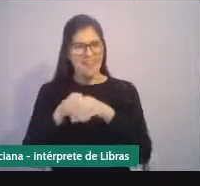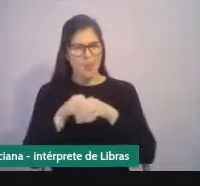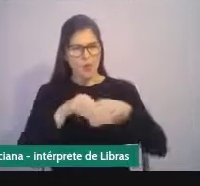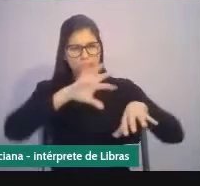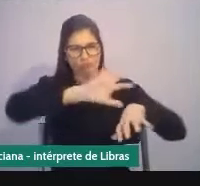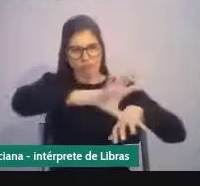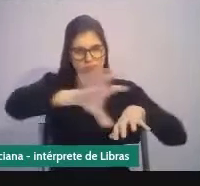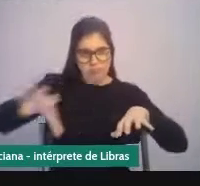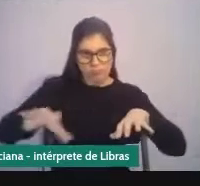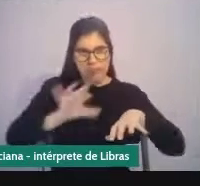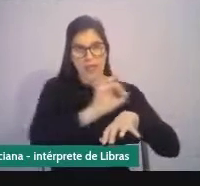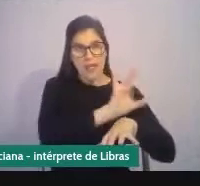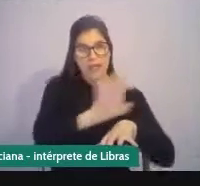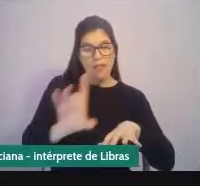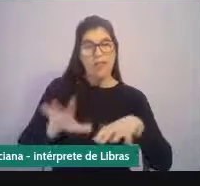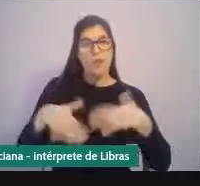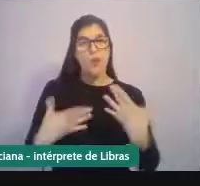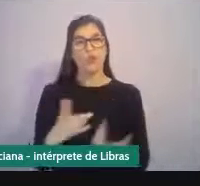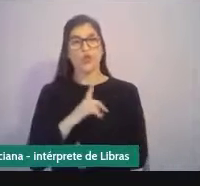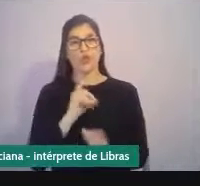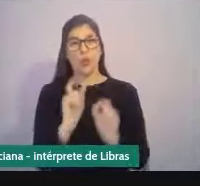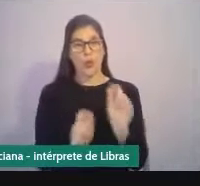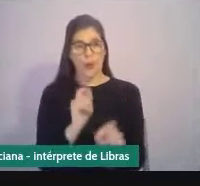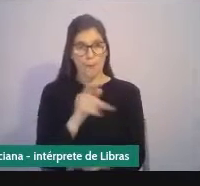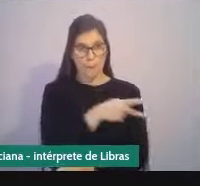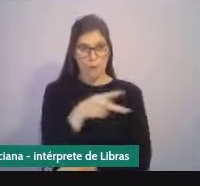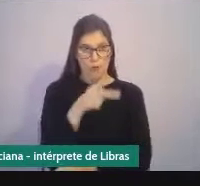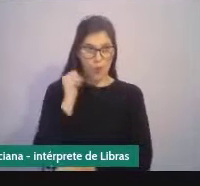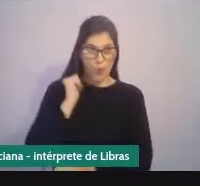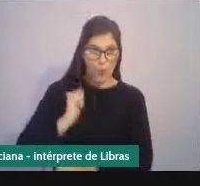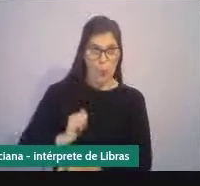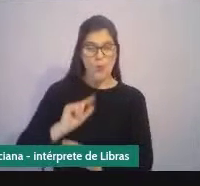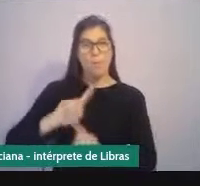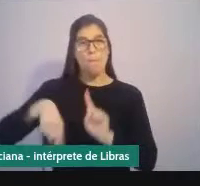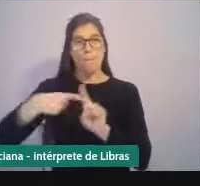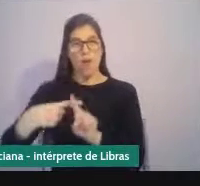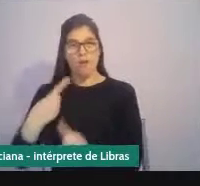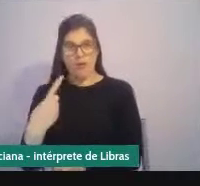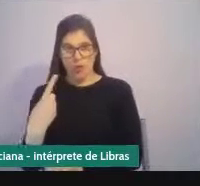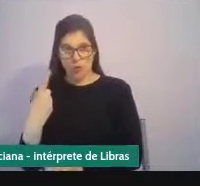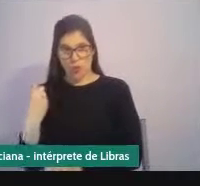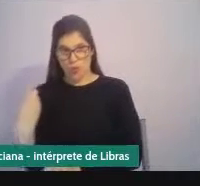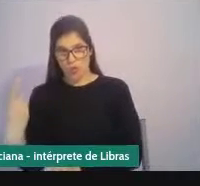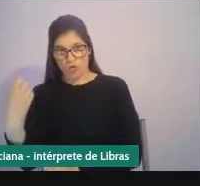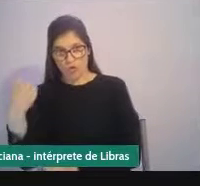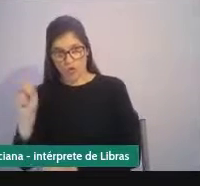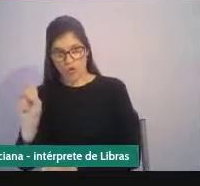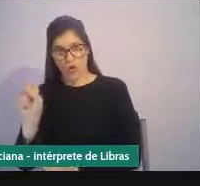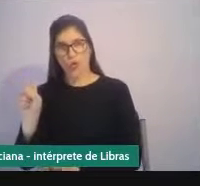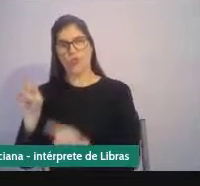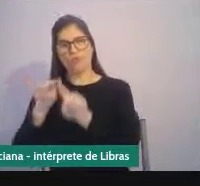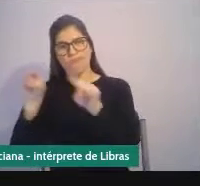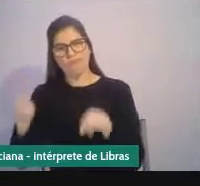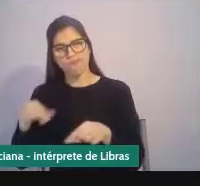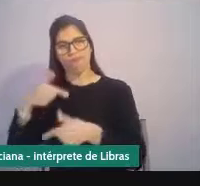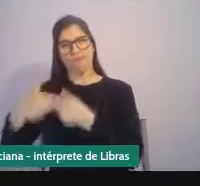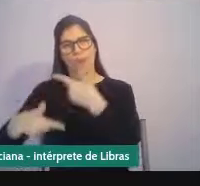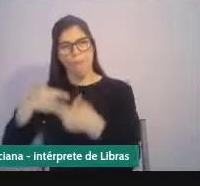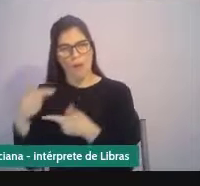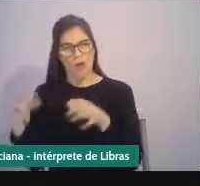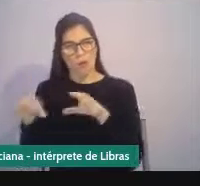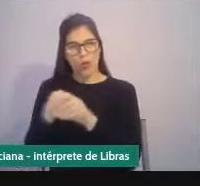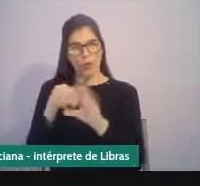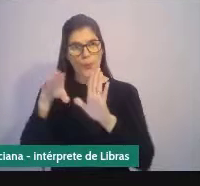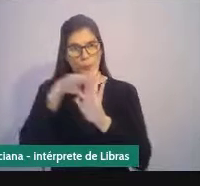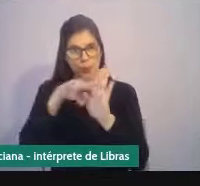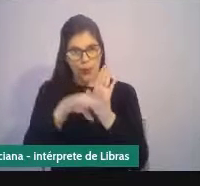dos professores com bolsa, tivemos 118 servidores atuando nesses meses no programa. Cada campus contava